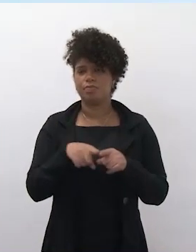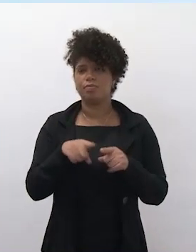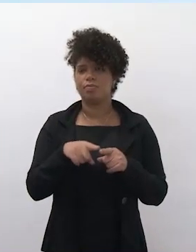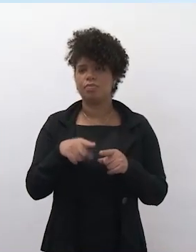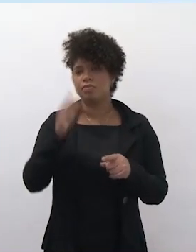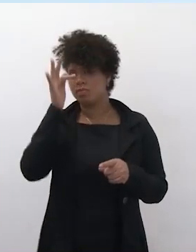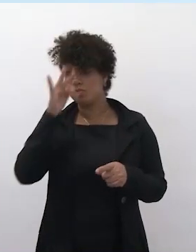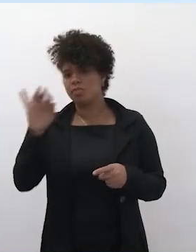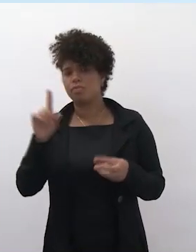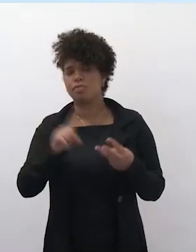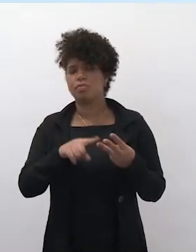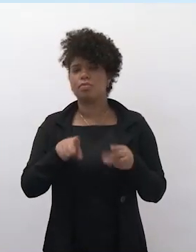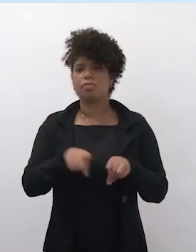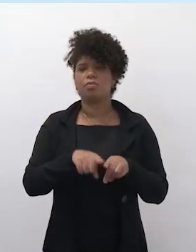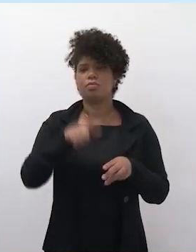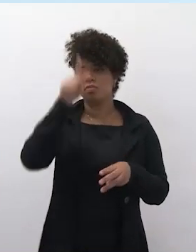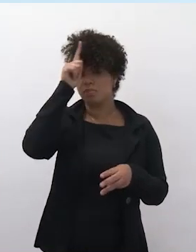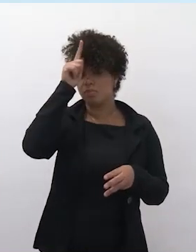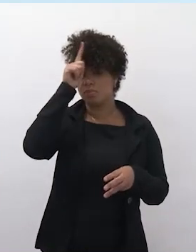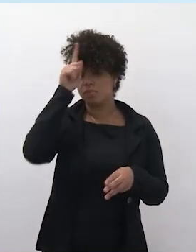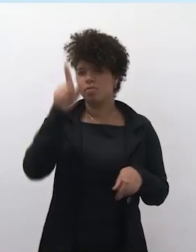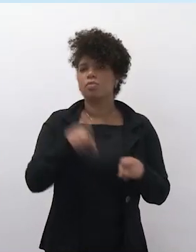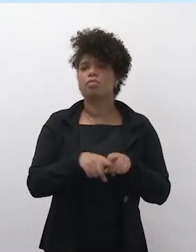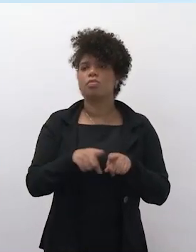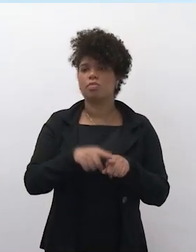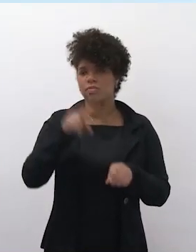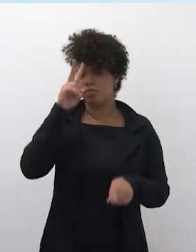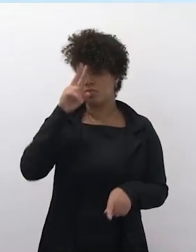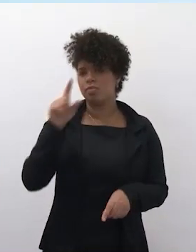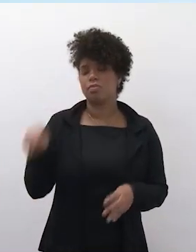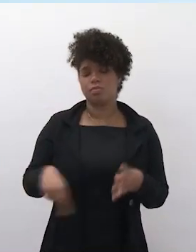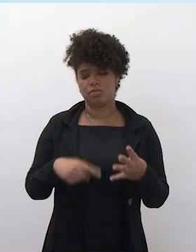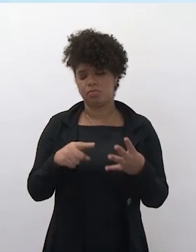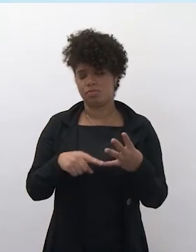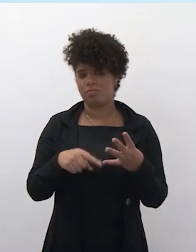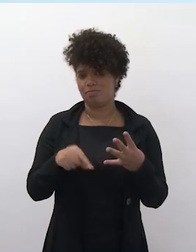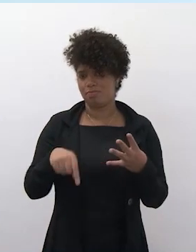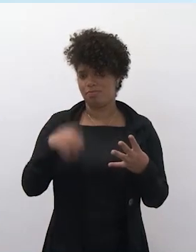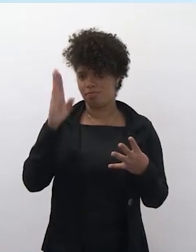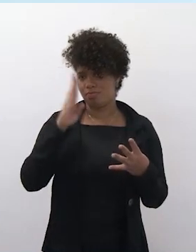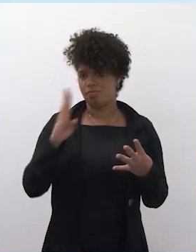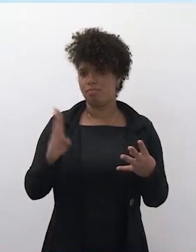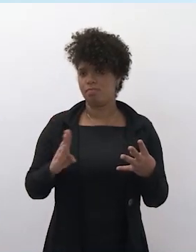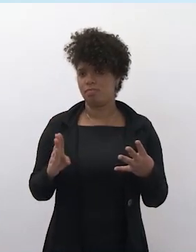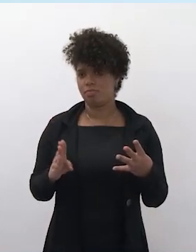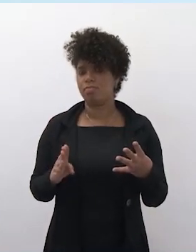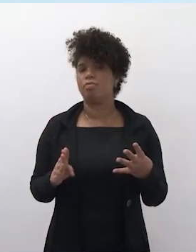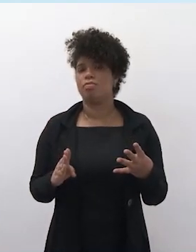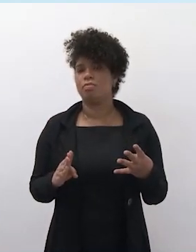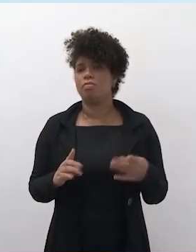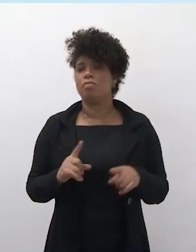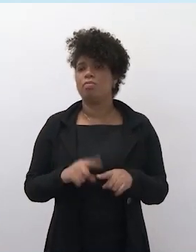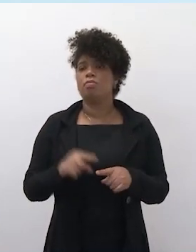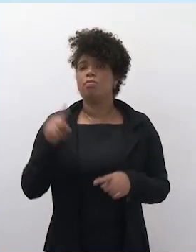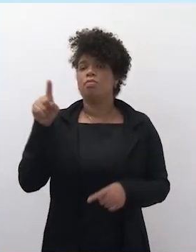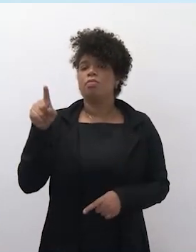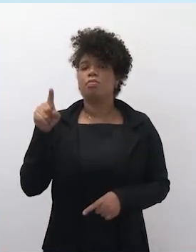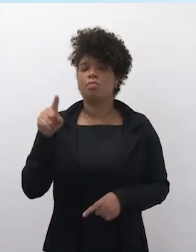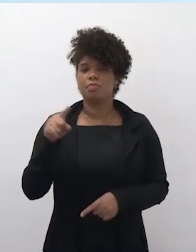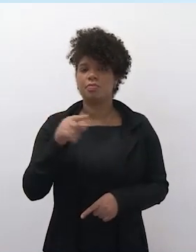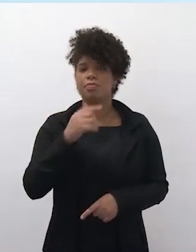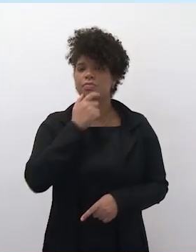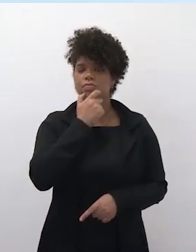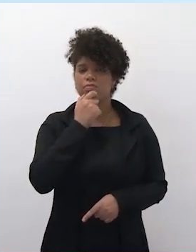cidadania na Alemanha e, portanto, também uma outra história da cidadania no Brasil. Mas a história na Inglaterra, muitas